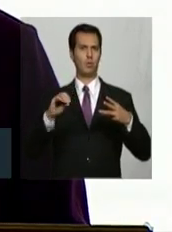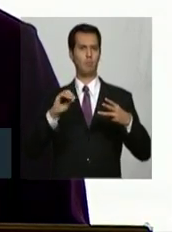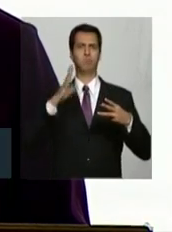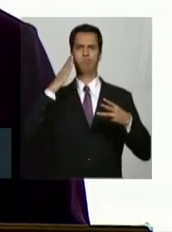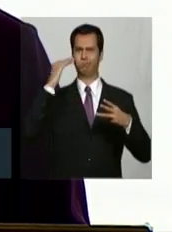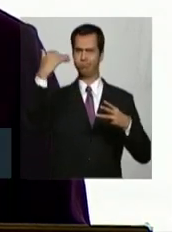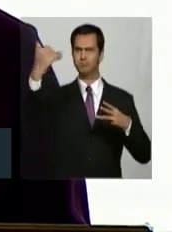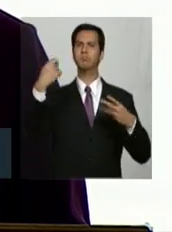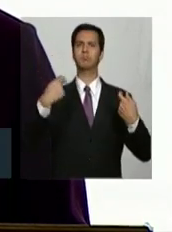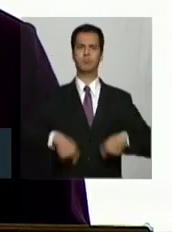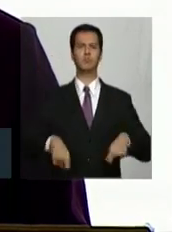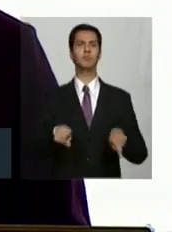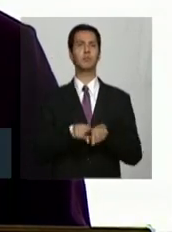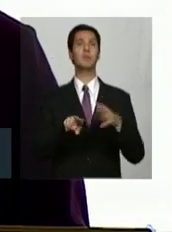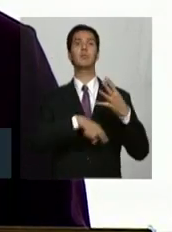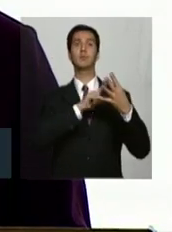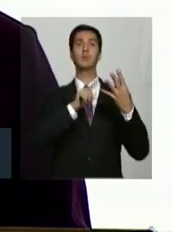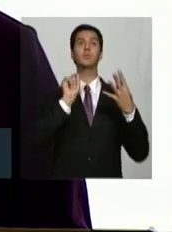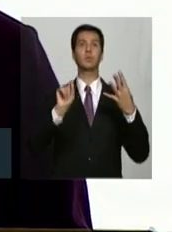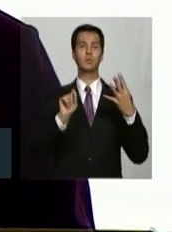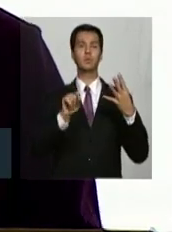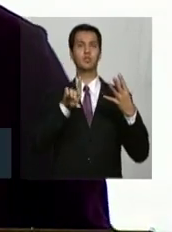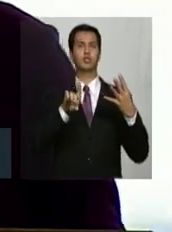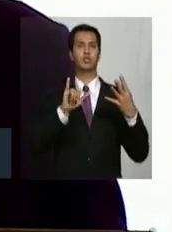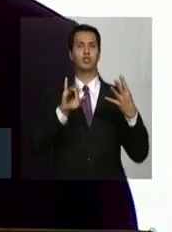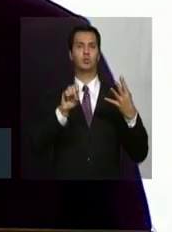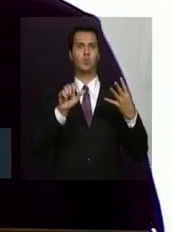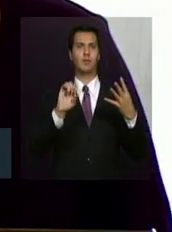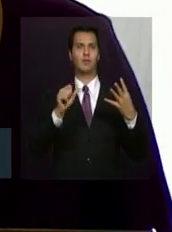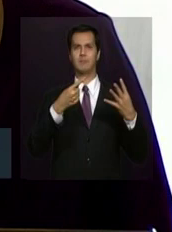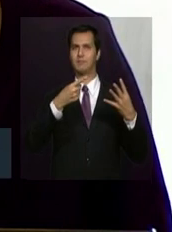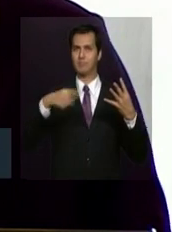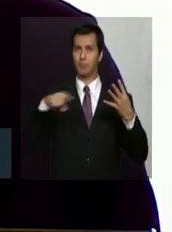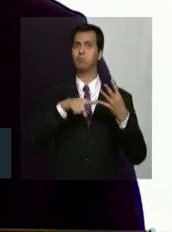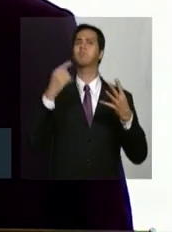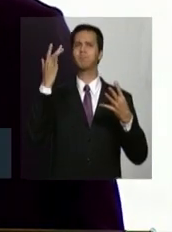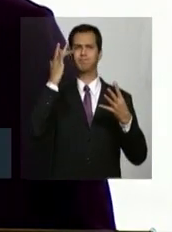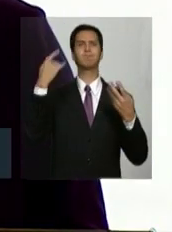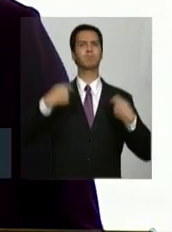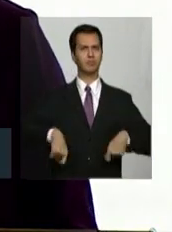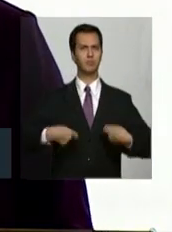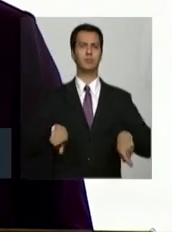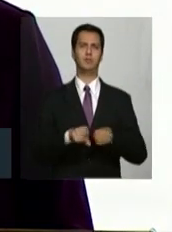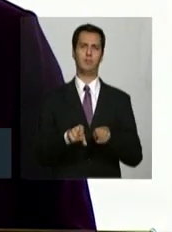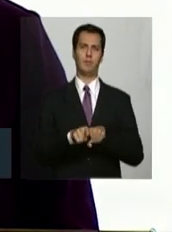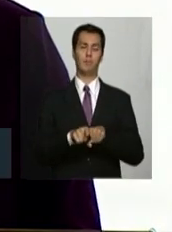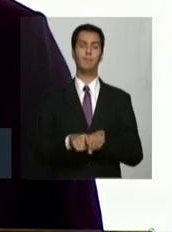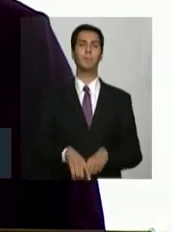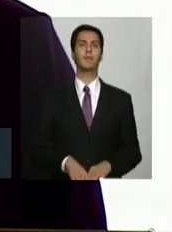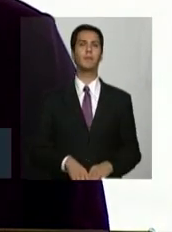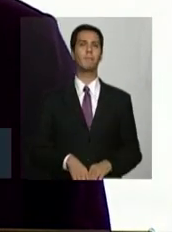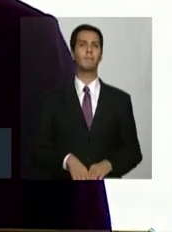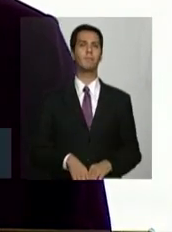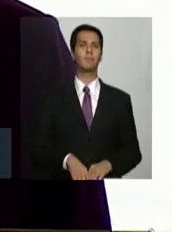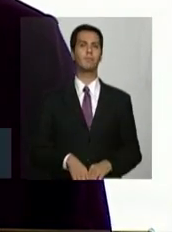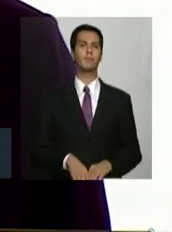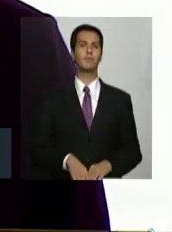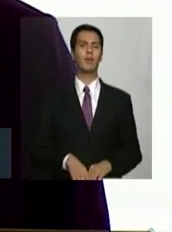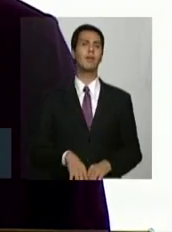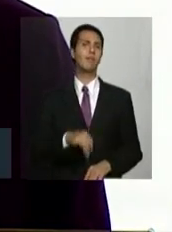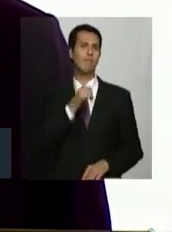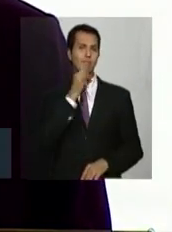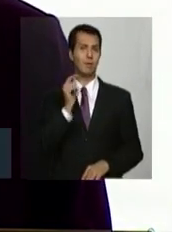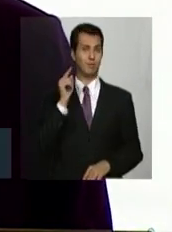disso, em capacidade dissuasória. A missão de paz no Haiti, liderada com tanta sensatez